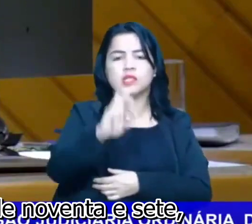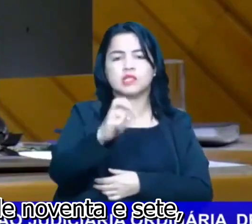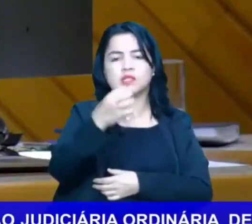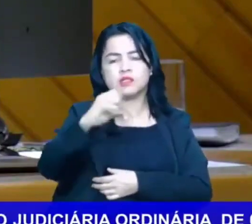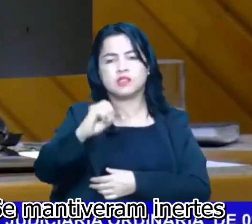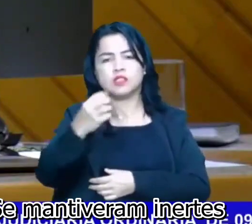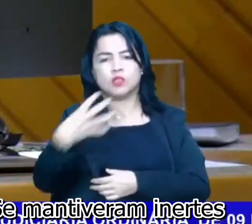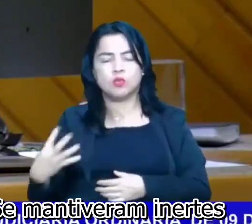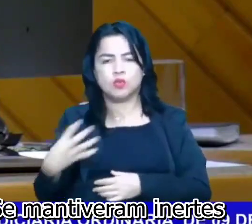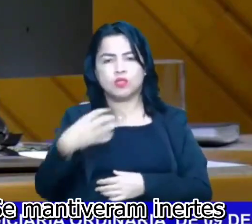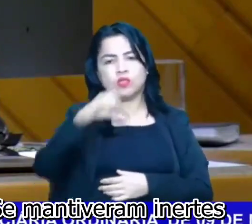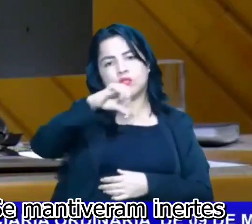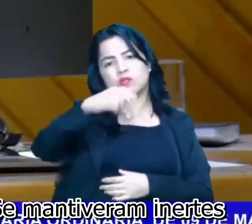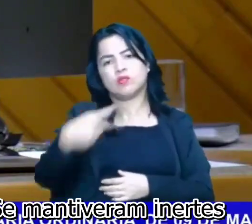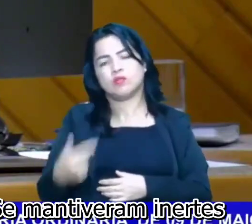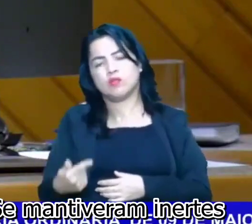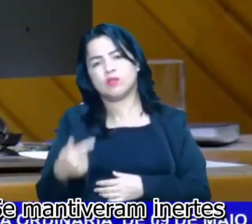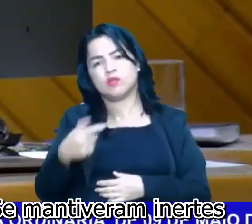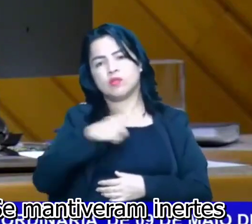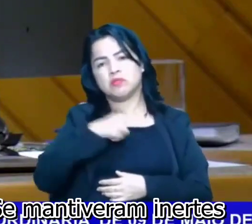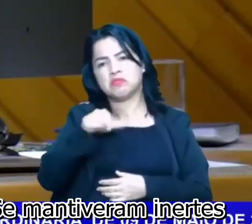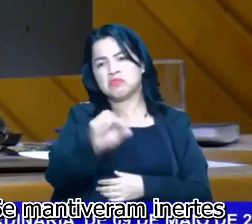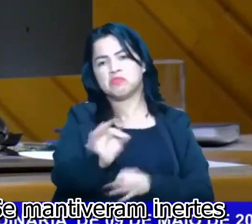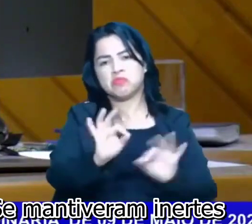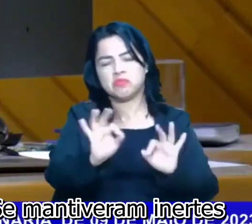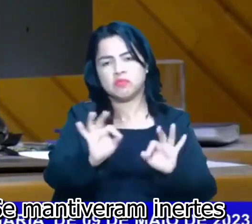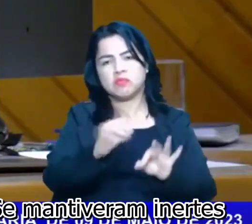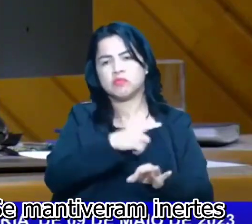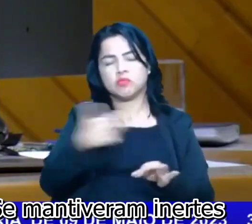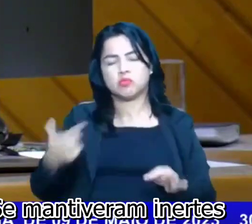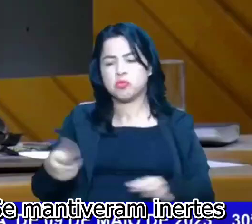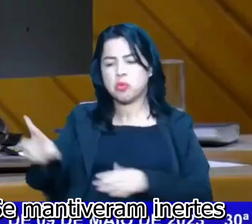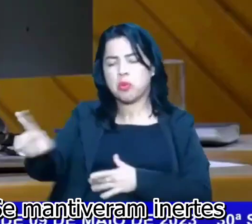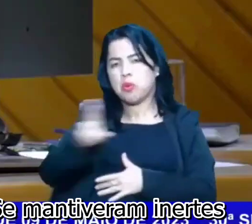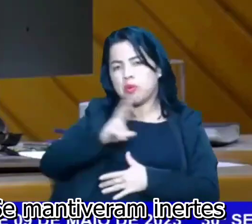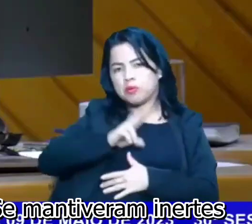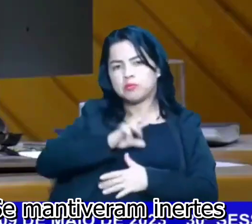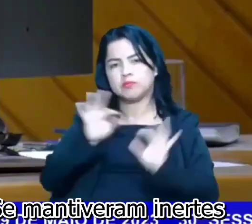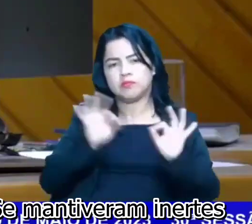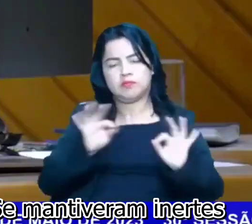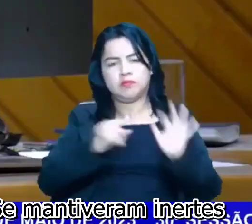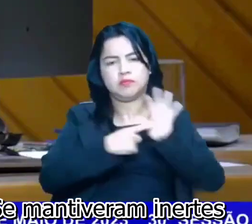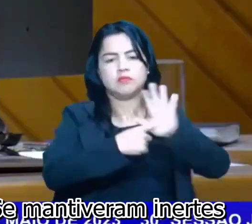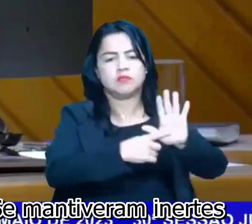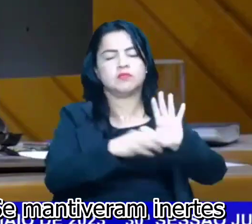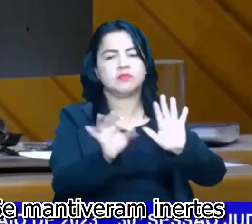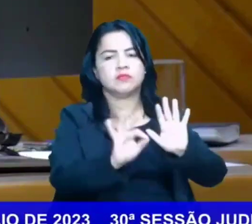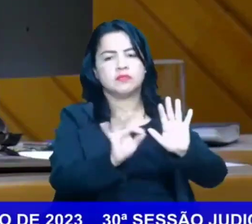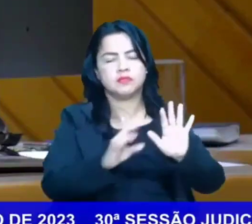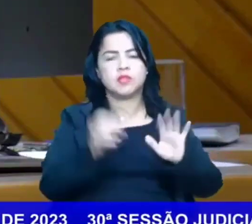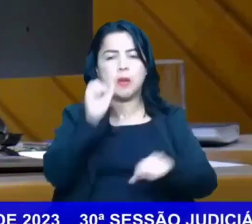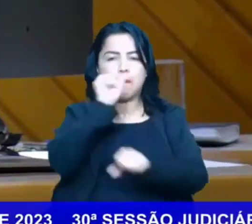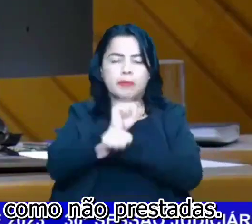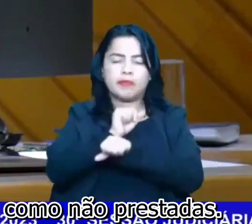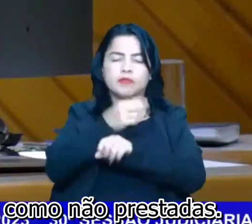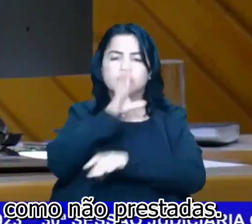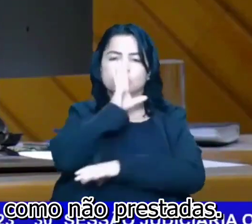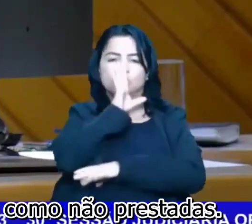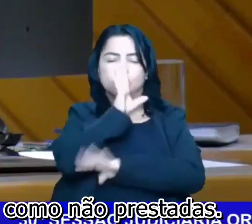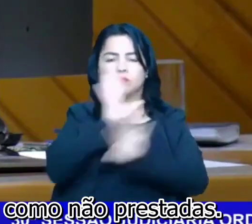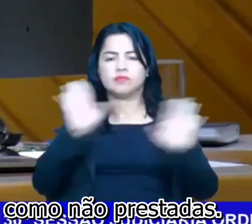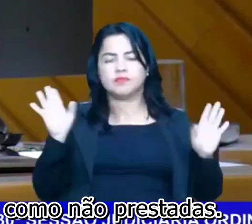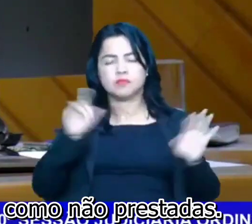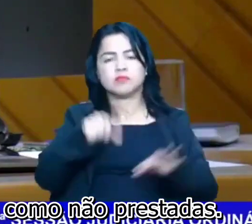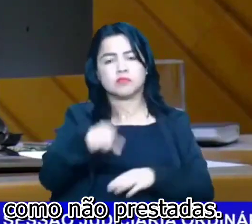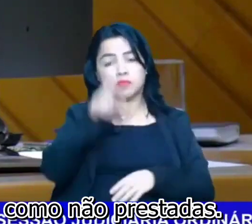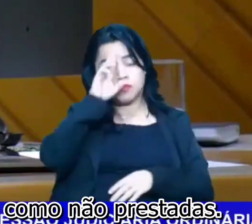97, e eles não fizeram nenhuma manifestação nos autos, se mantiveram inertes. Então, por